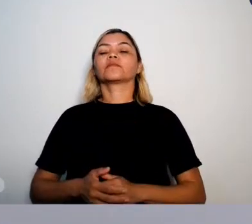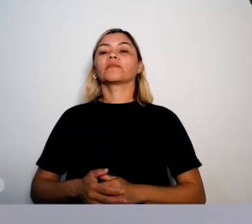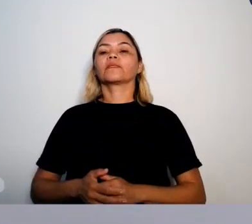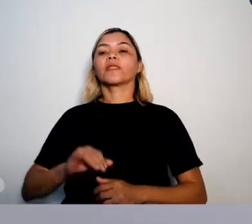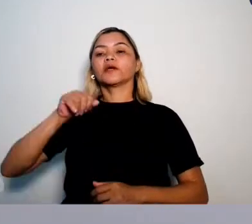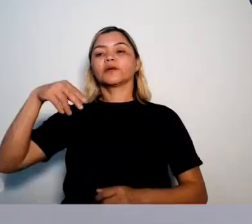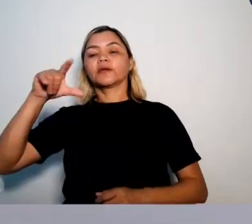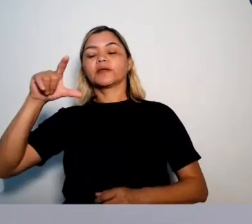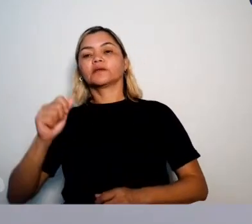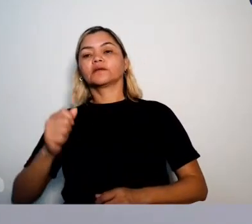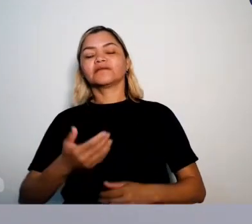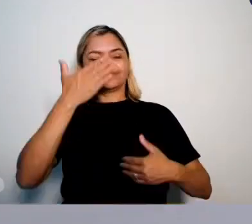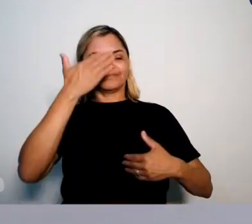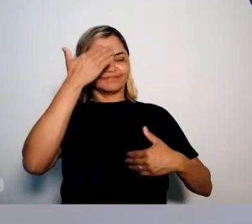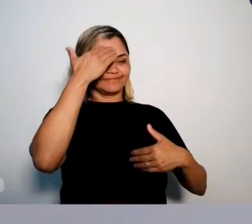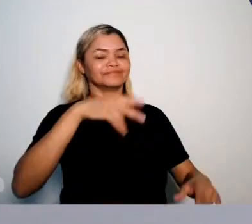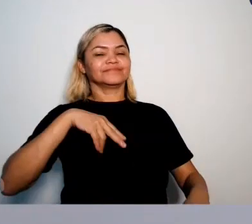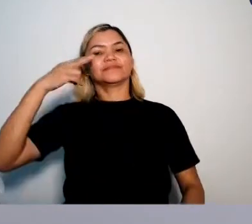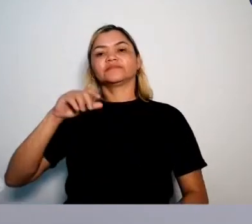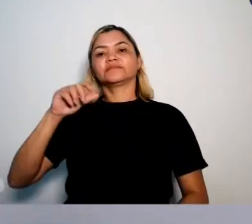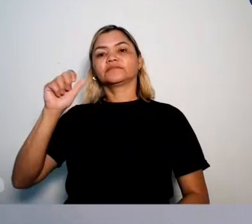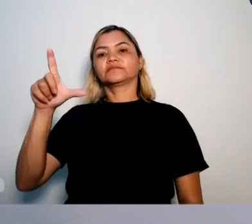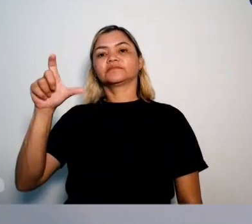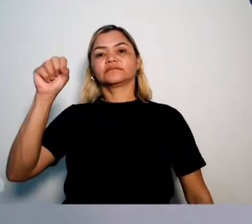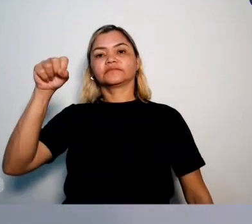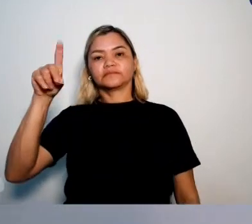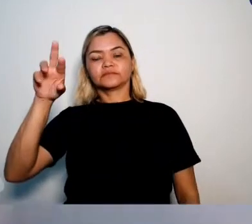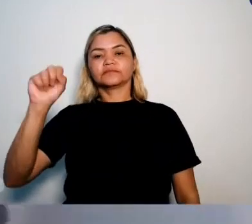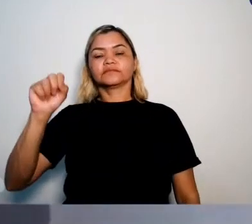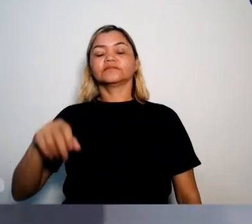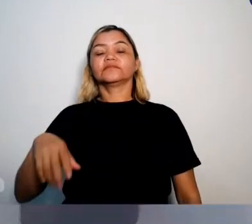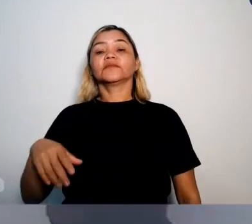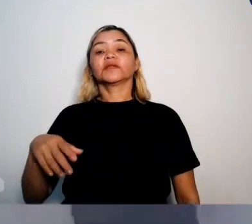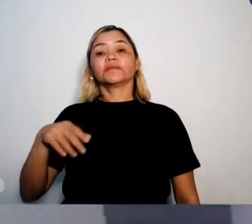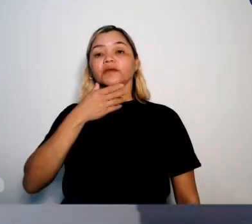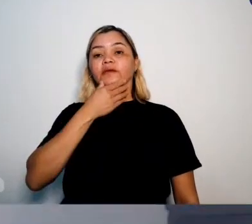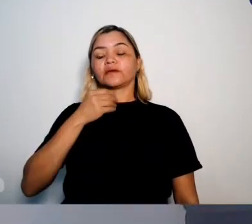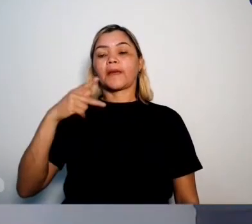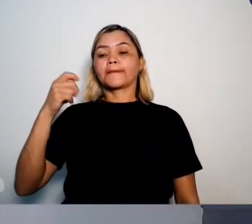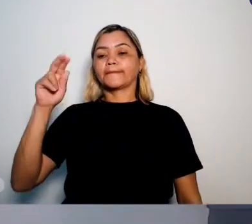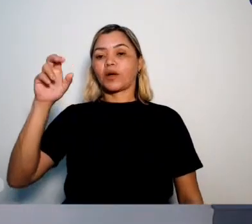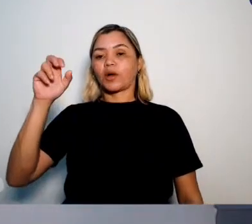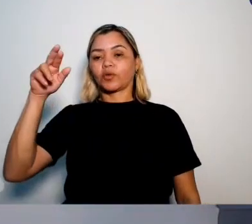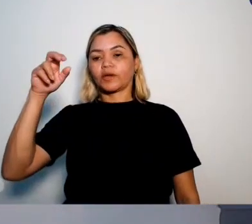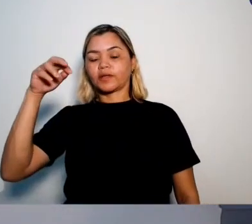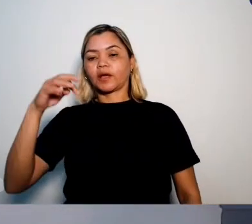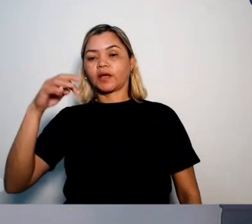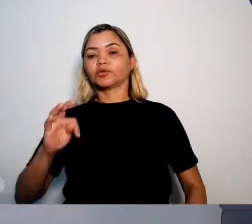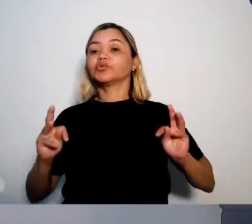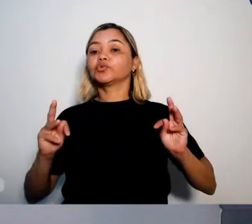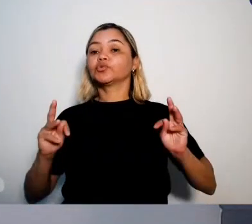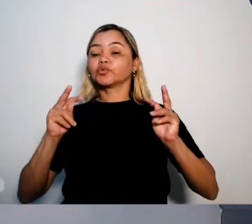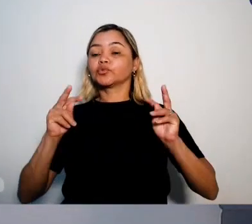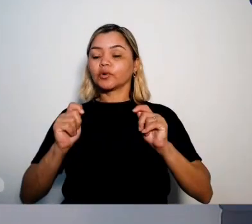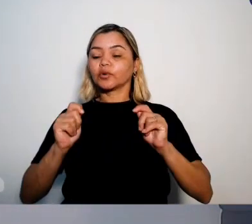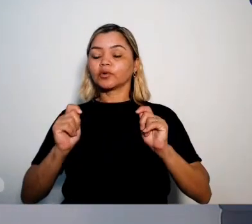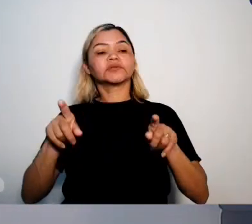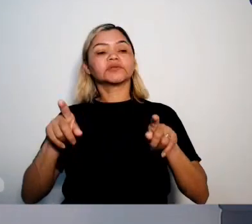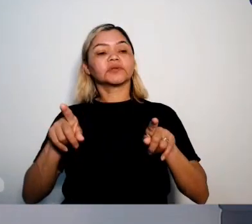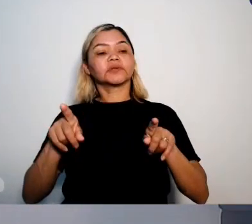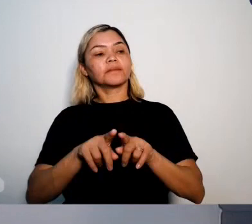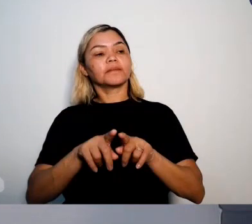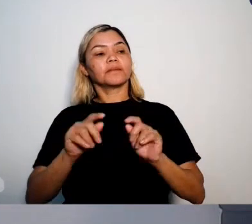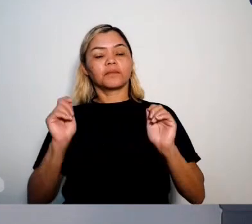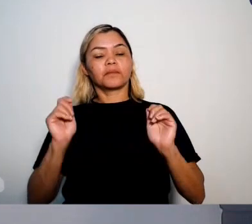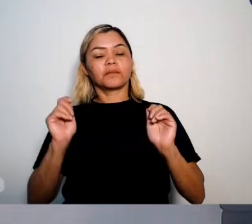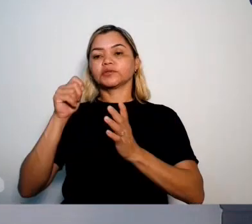Agradeço, vereadora Alessandra, vereador Paulo Renato. Está à disposição, como também aos demais colegas. Matéria